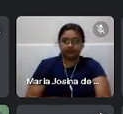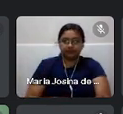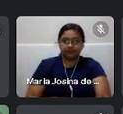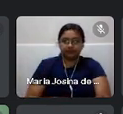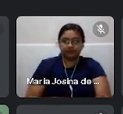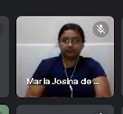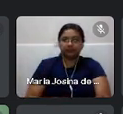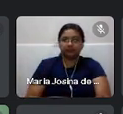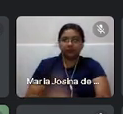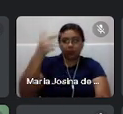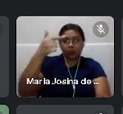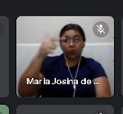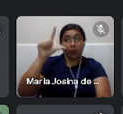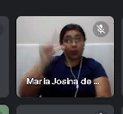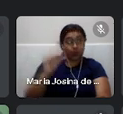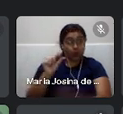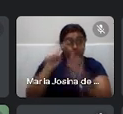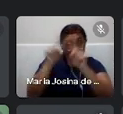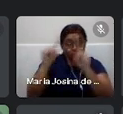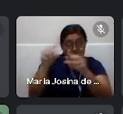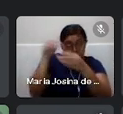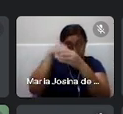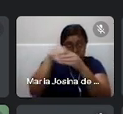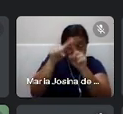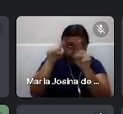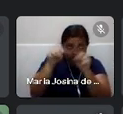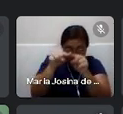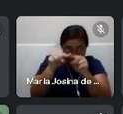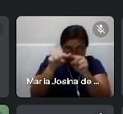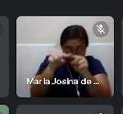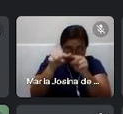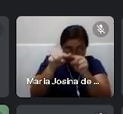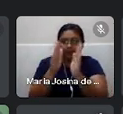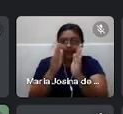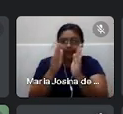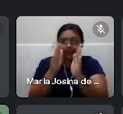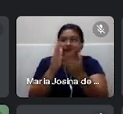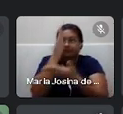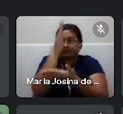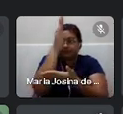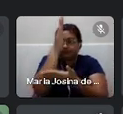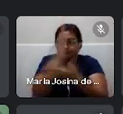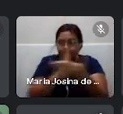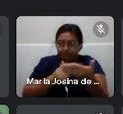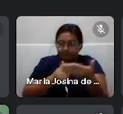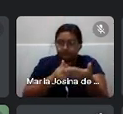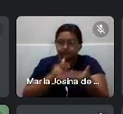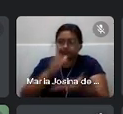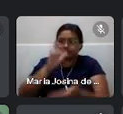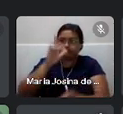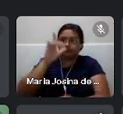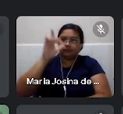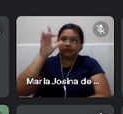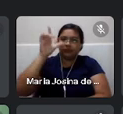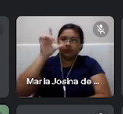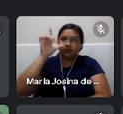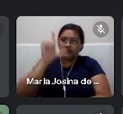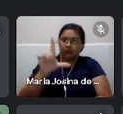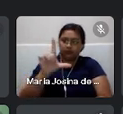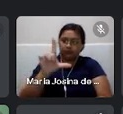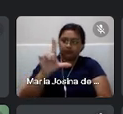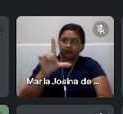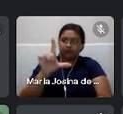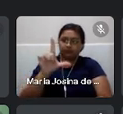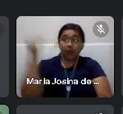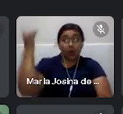quadrado menor, dividido pela área do quadrado maior, que é